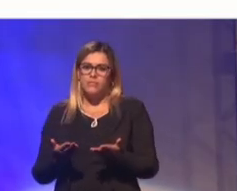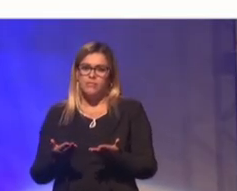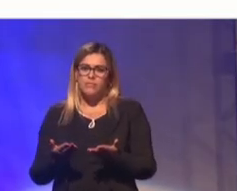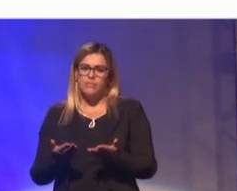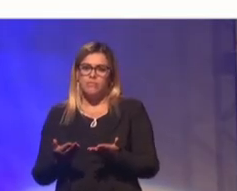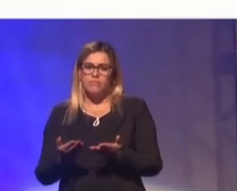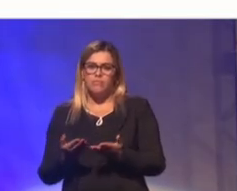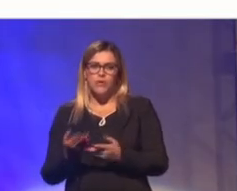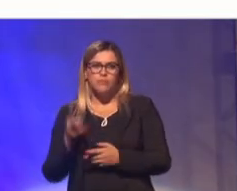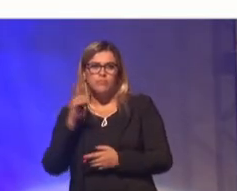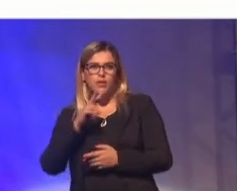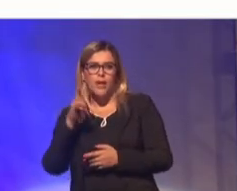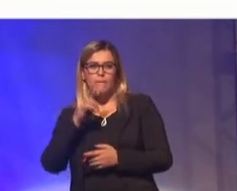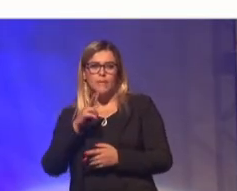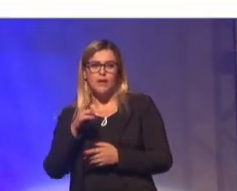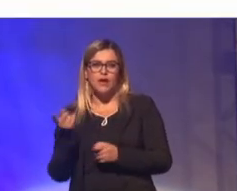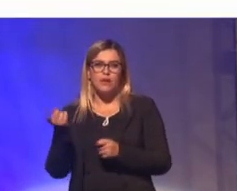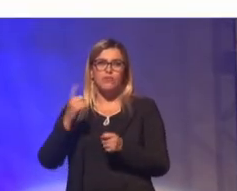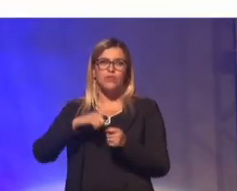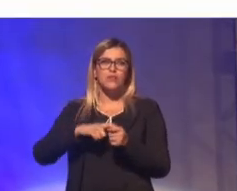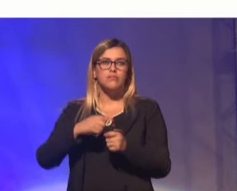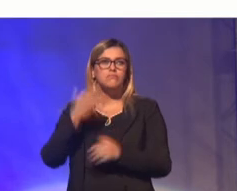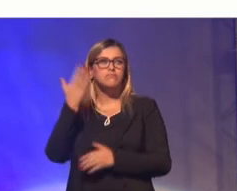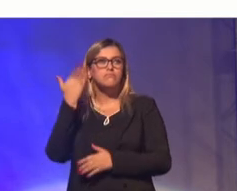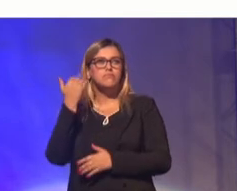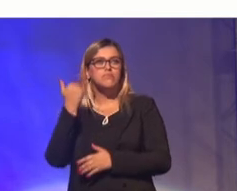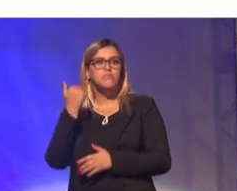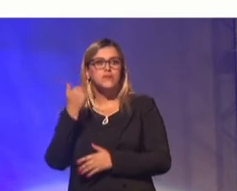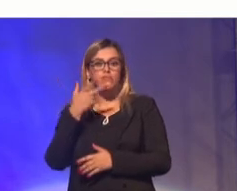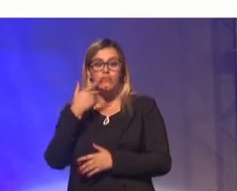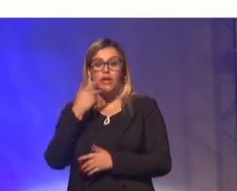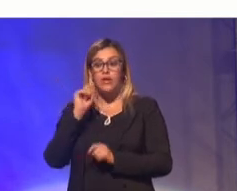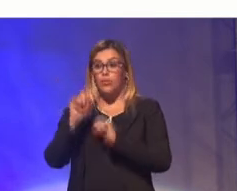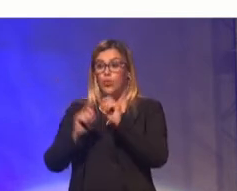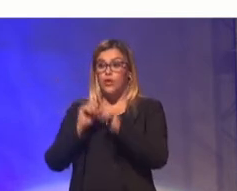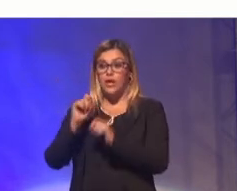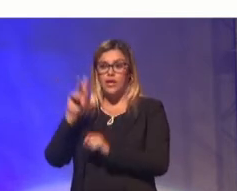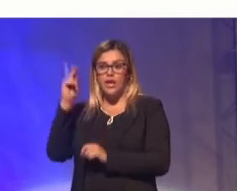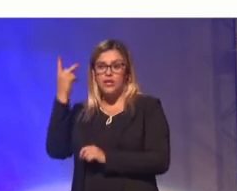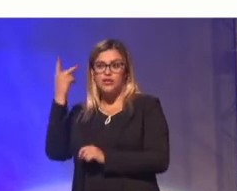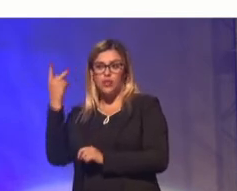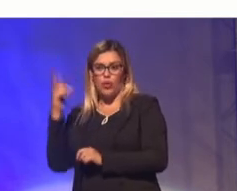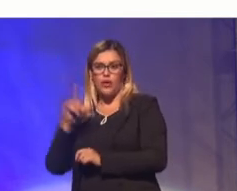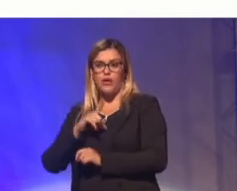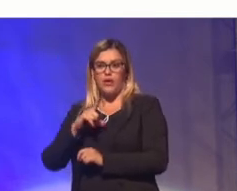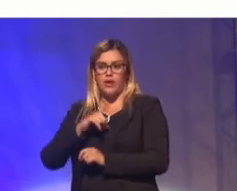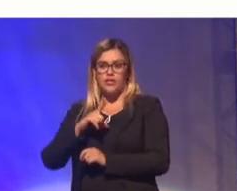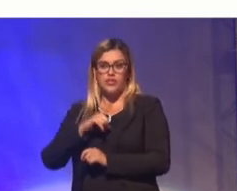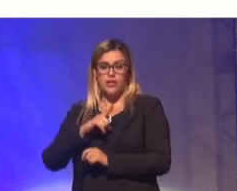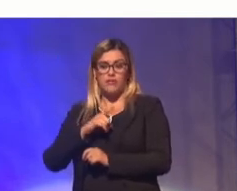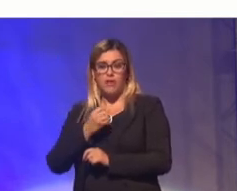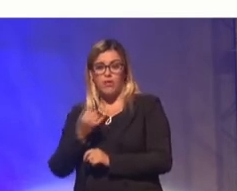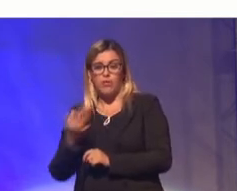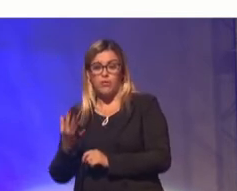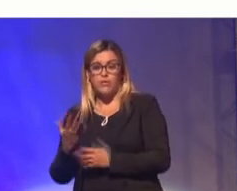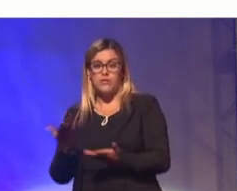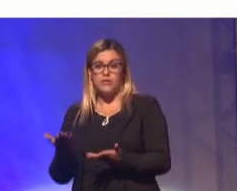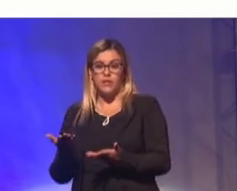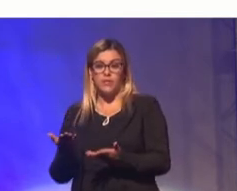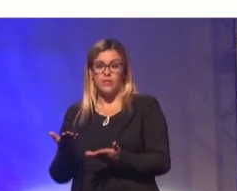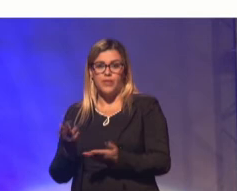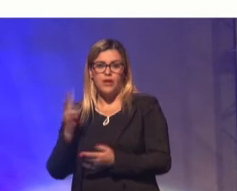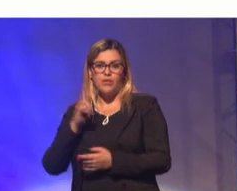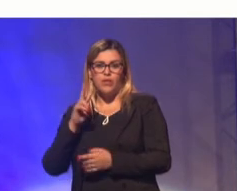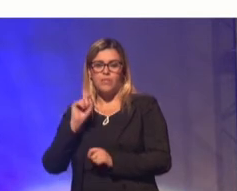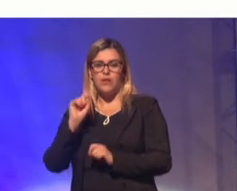fazer um recorte no tempo, não vou voltar lá atrás, né, porque também falar dos recursos na história, a gente teria que voltar na antiguidade. Eu vou fazer um